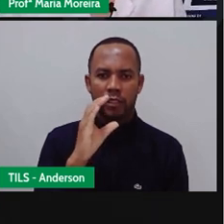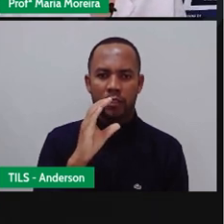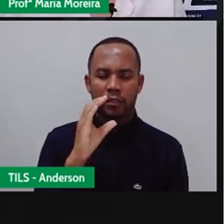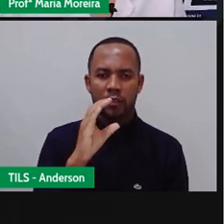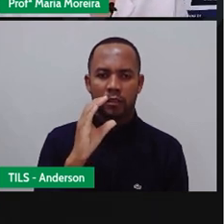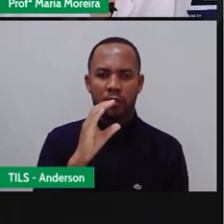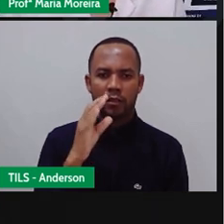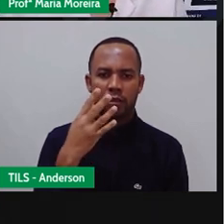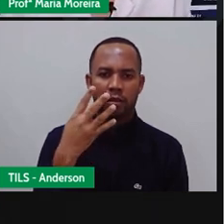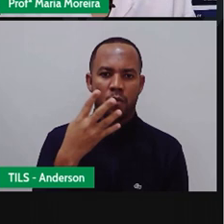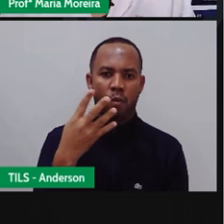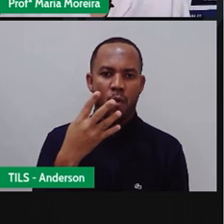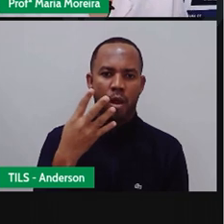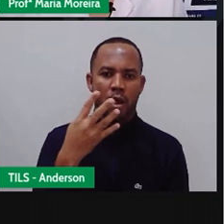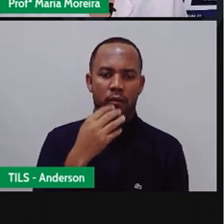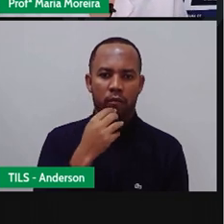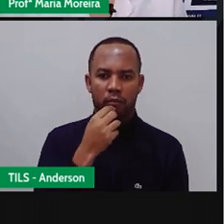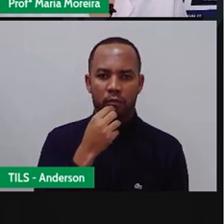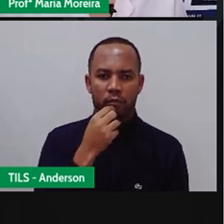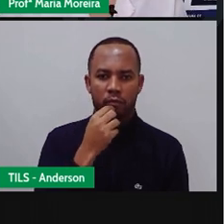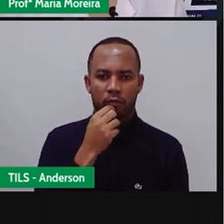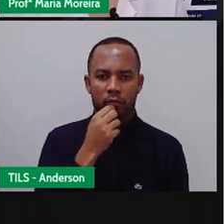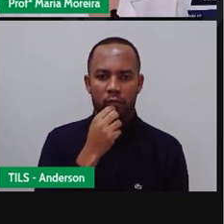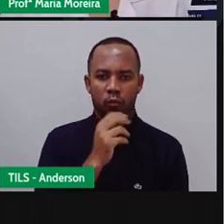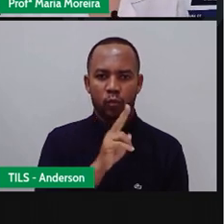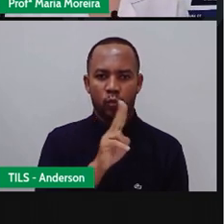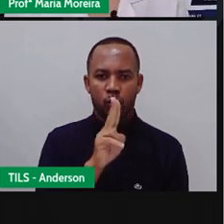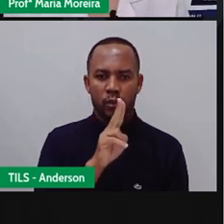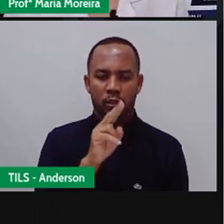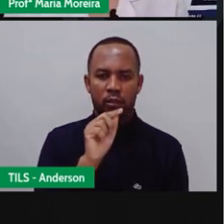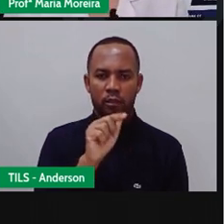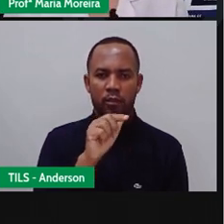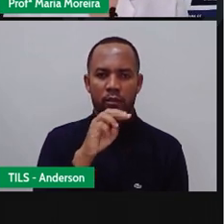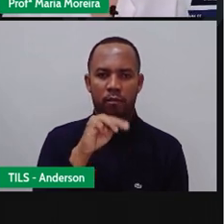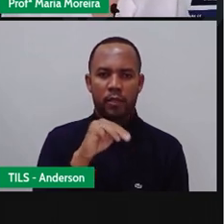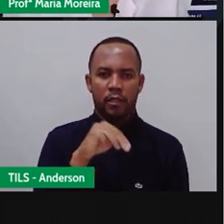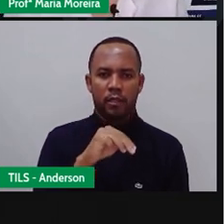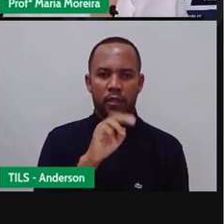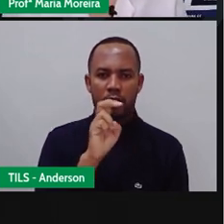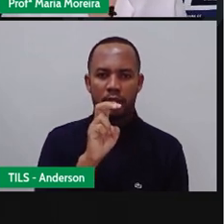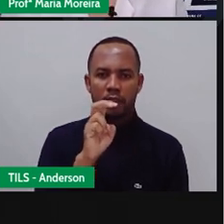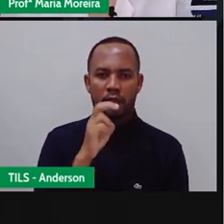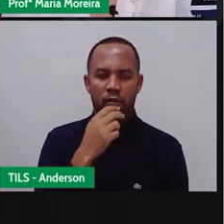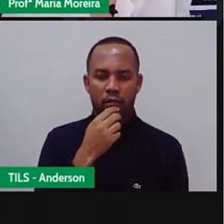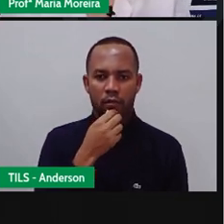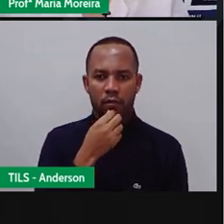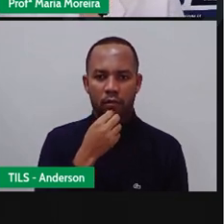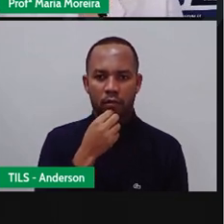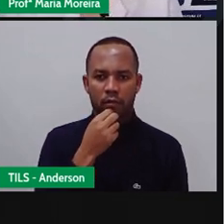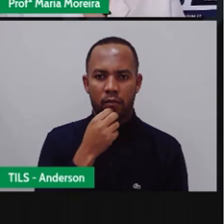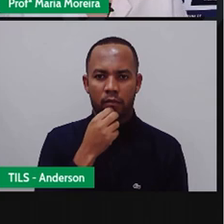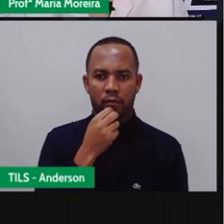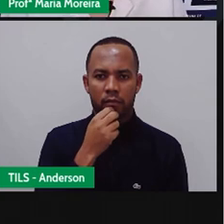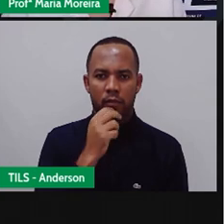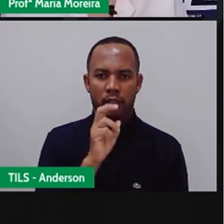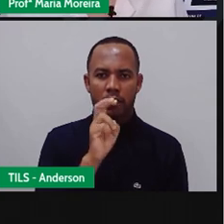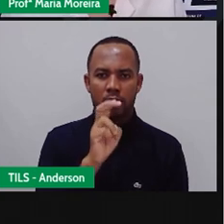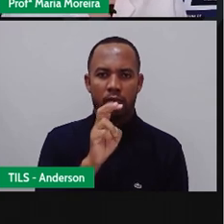a minha centenas voltei o que quatro e unidade de milhar Olha só simples